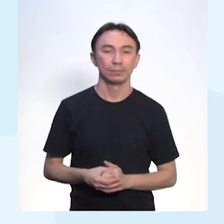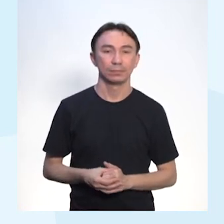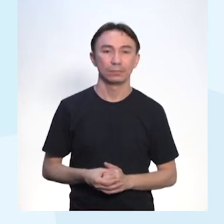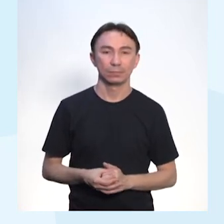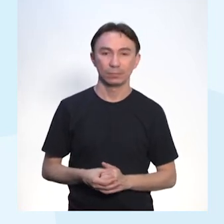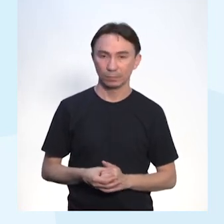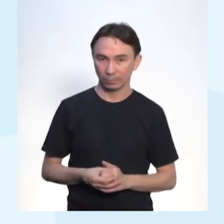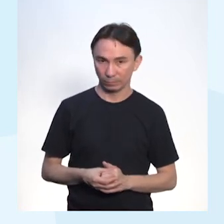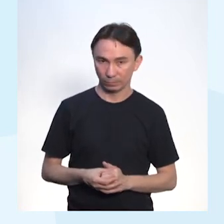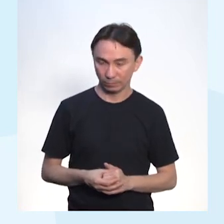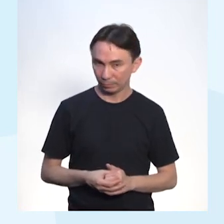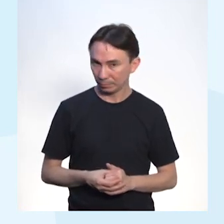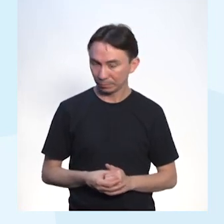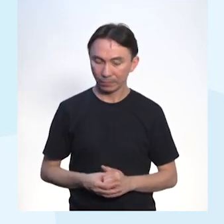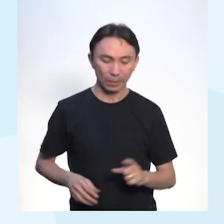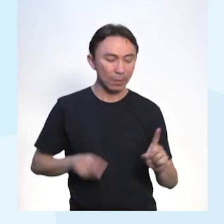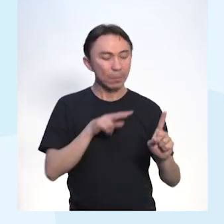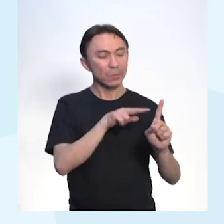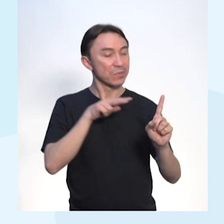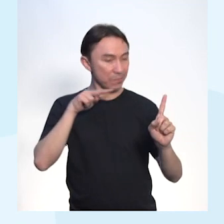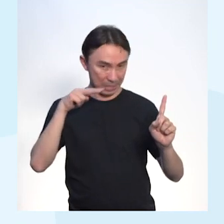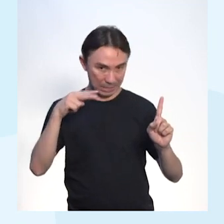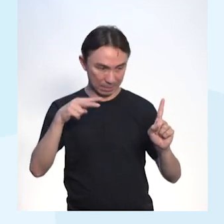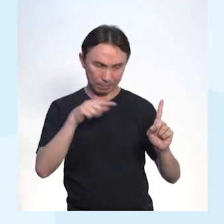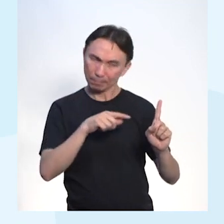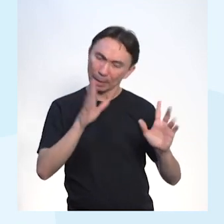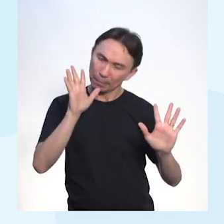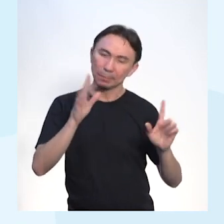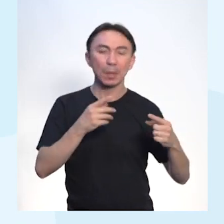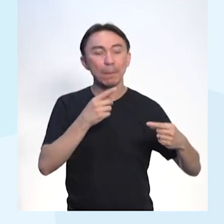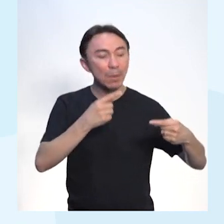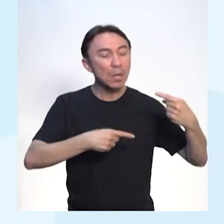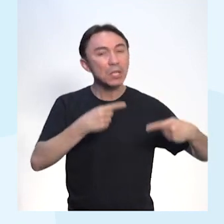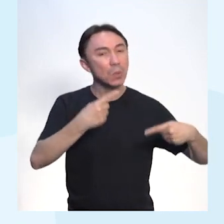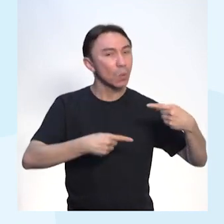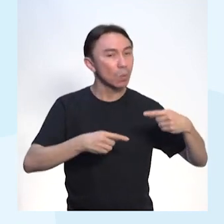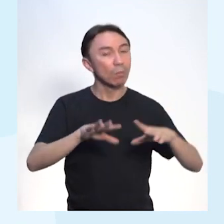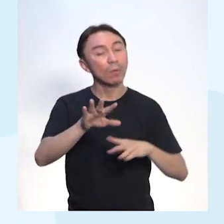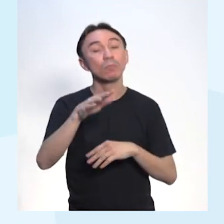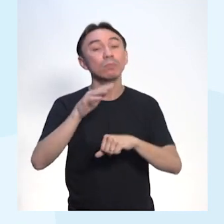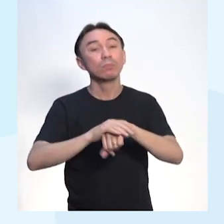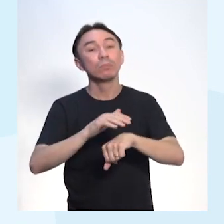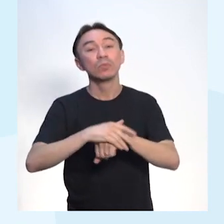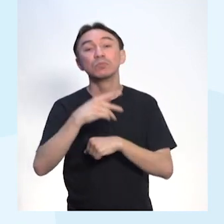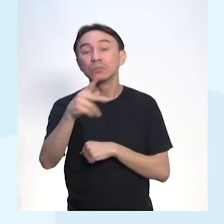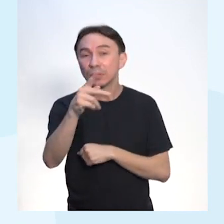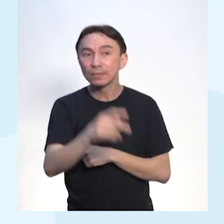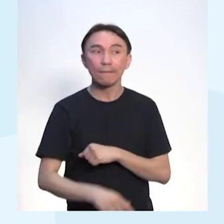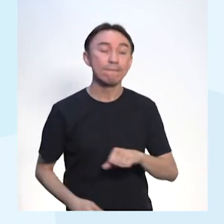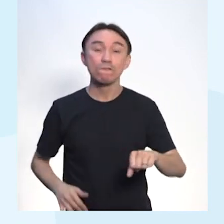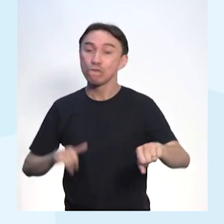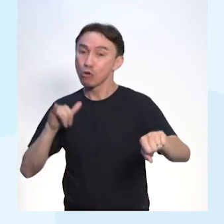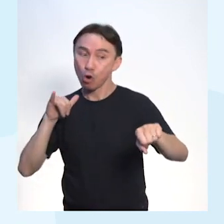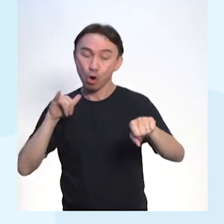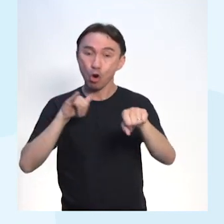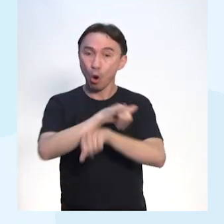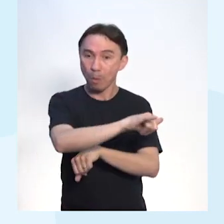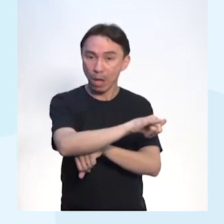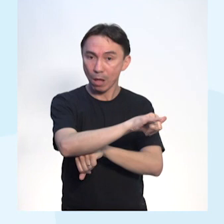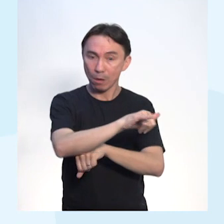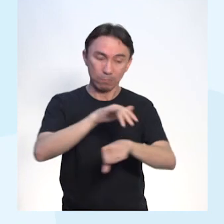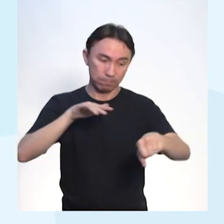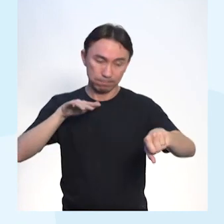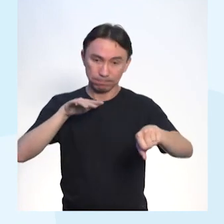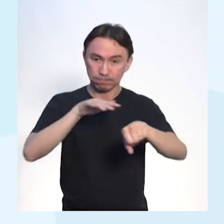vista político, como você definiria o conceito de golpe? Olha, como vocês